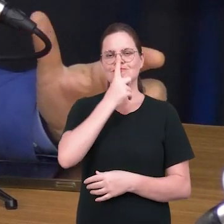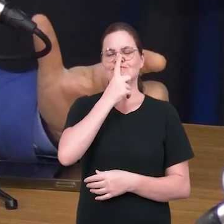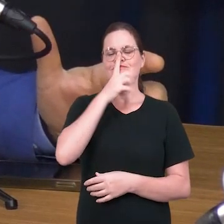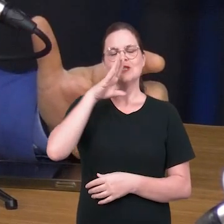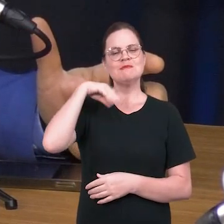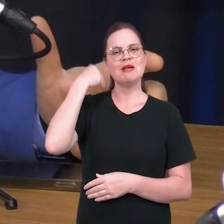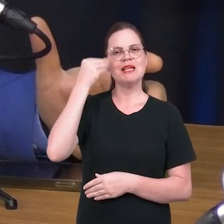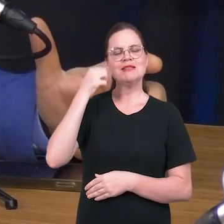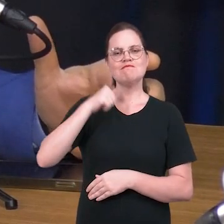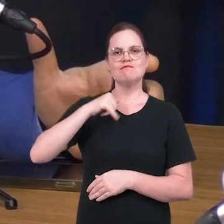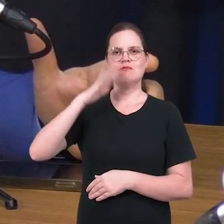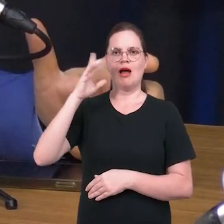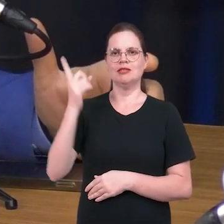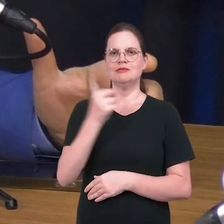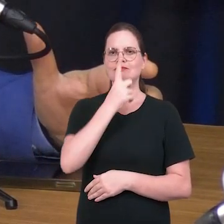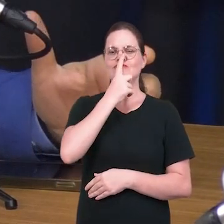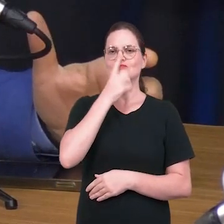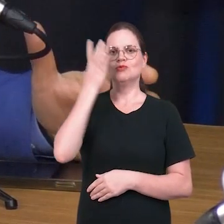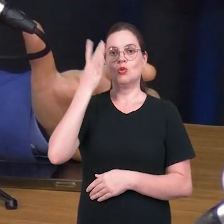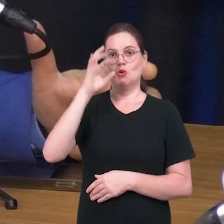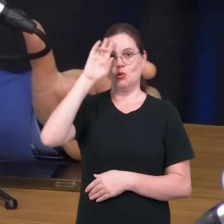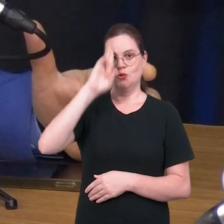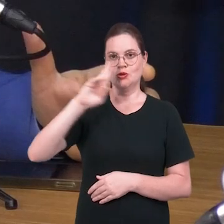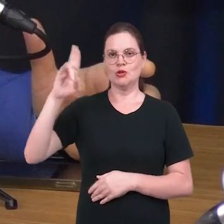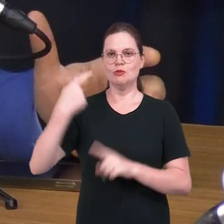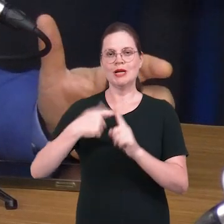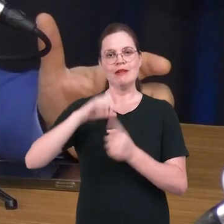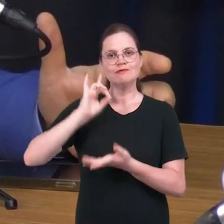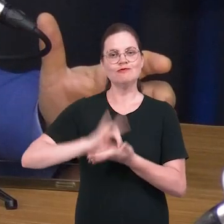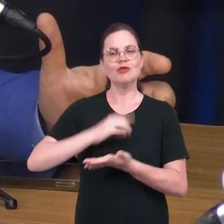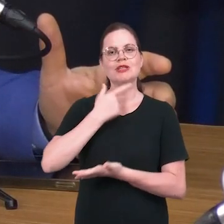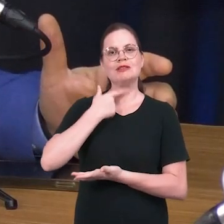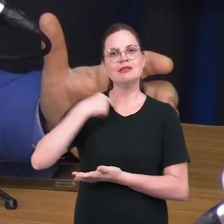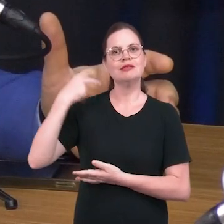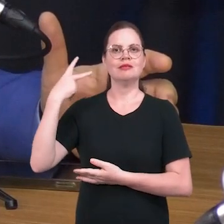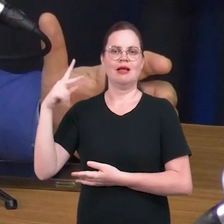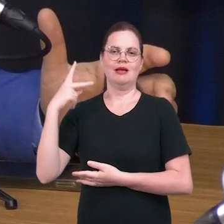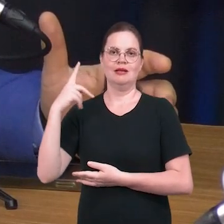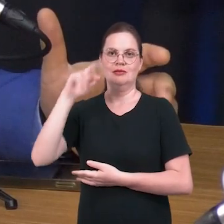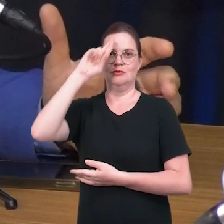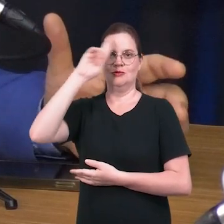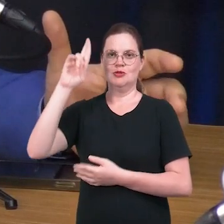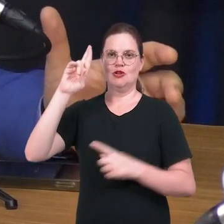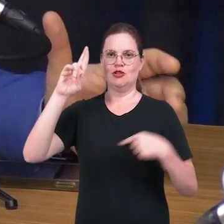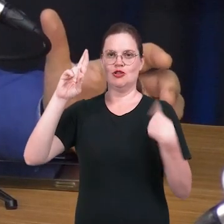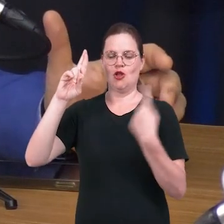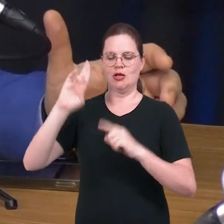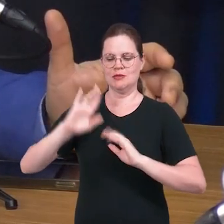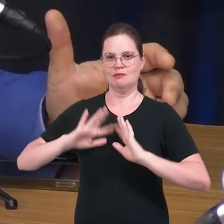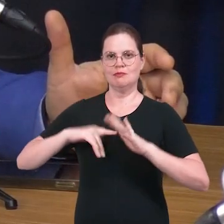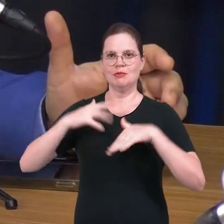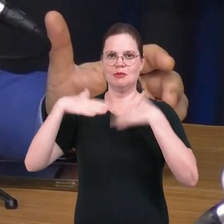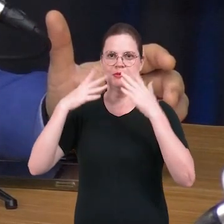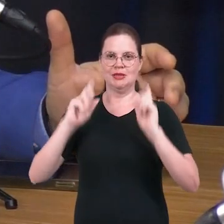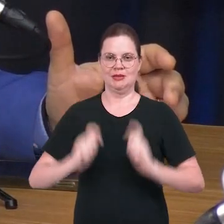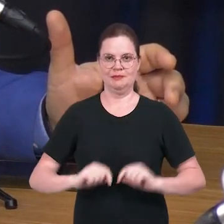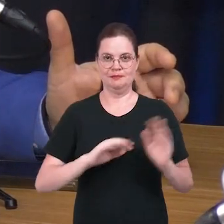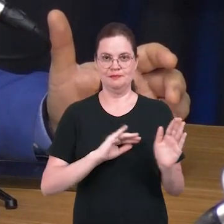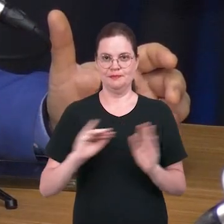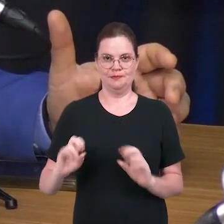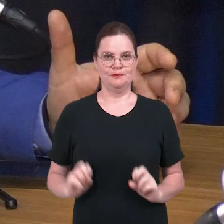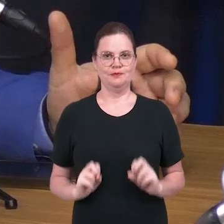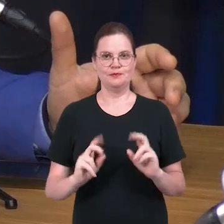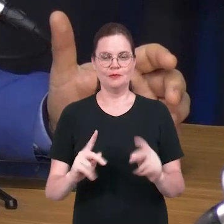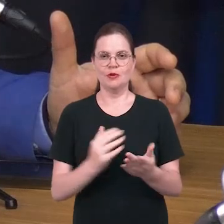mais profunda com o Senhor. Aquilo que de fato é o desejo do Senhor e que edifica o seu servo, tá bom? Então vamos